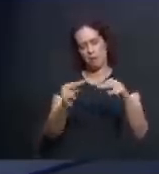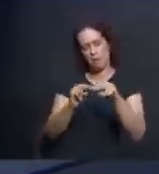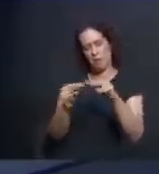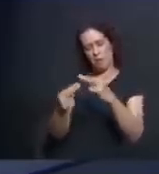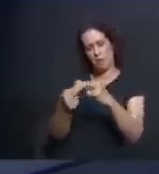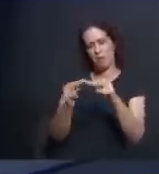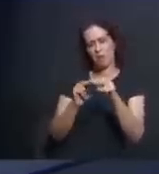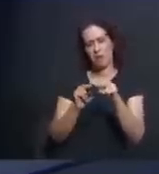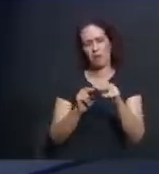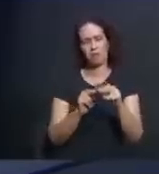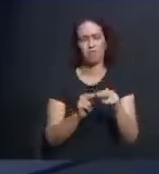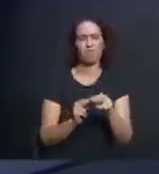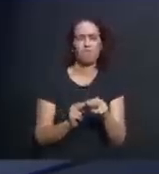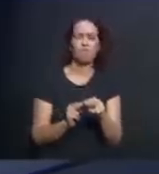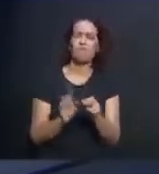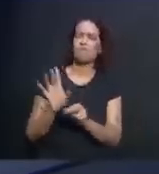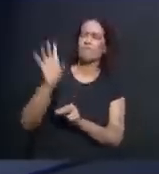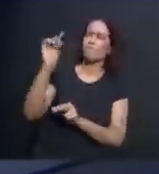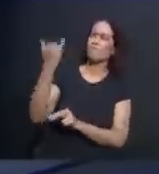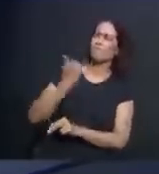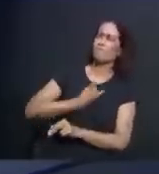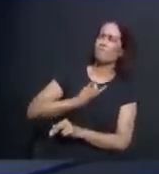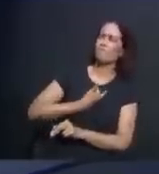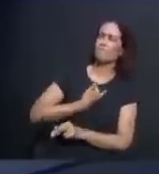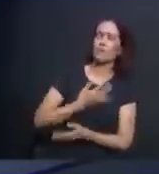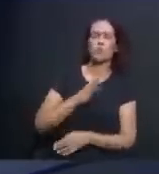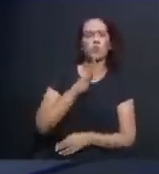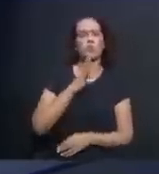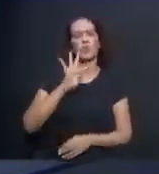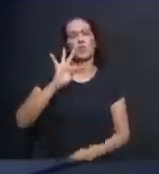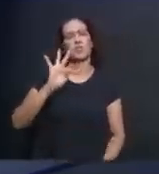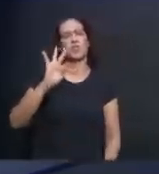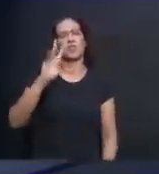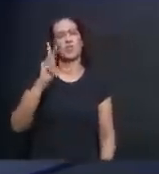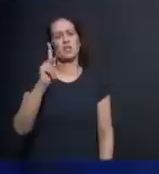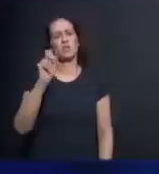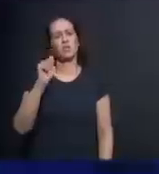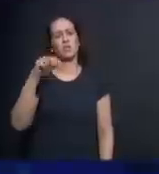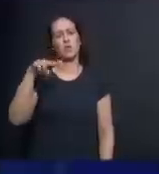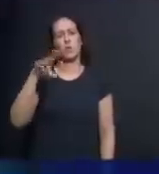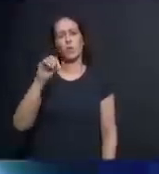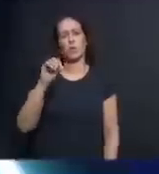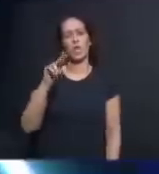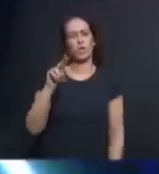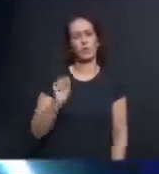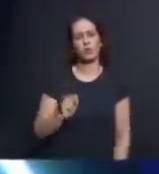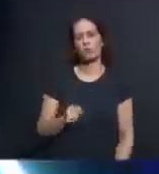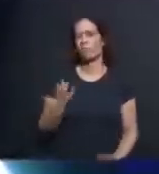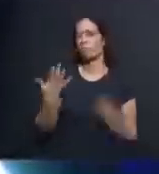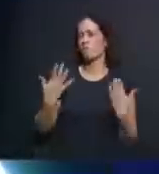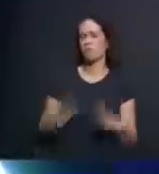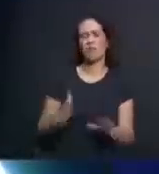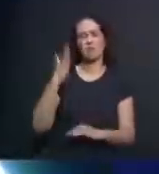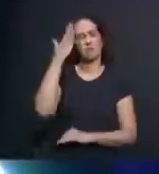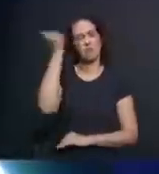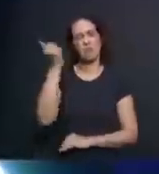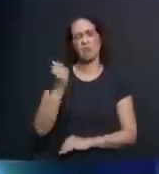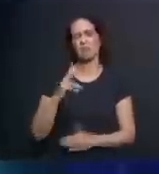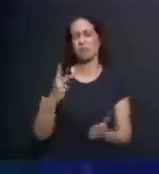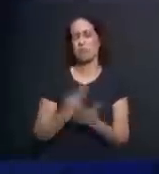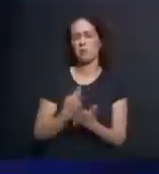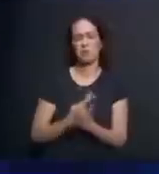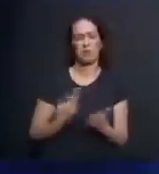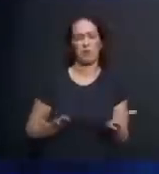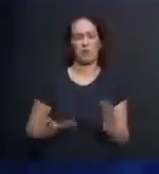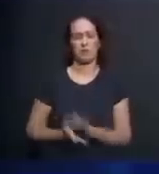dizer para mim? Ai, não conheço o Thanos, não quero saber de nada. Ah, Jesus, está tudo errado. Aí ele te dá uma